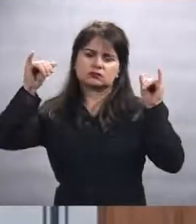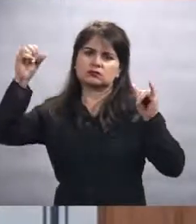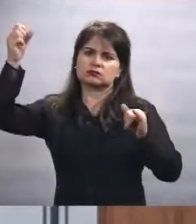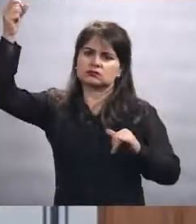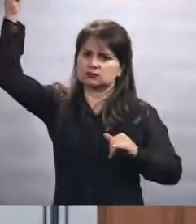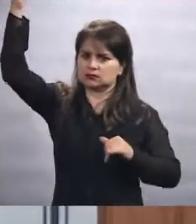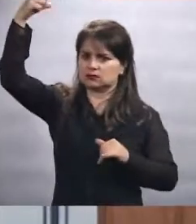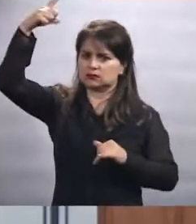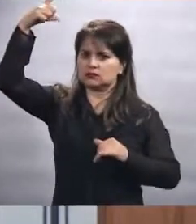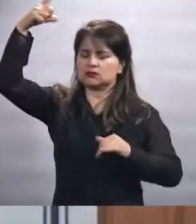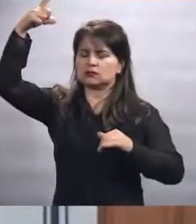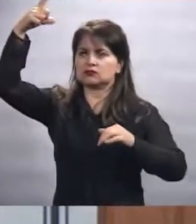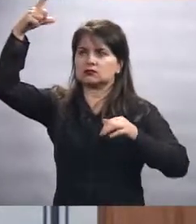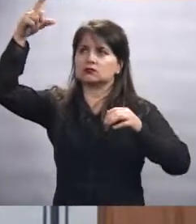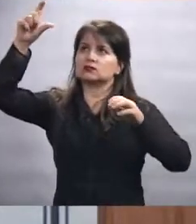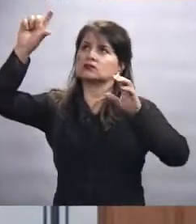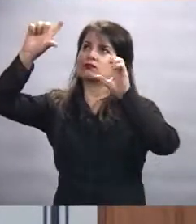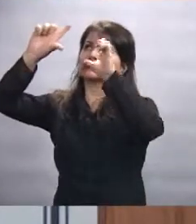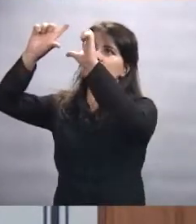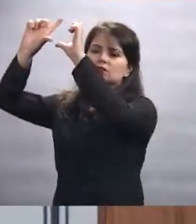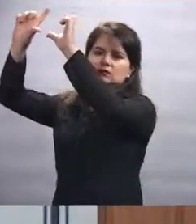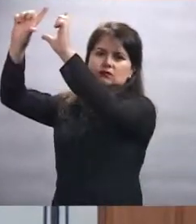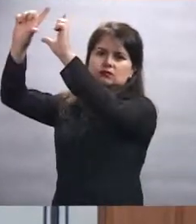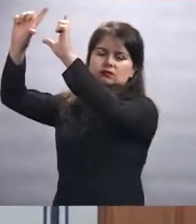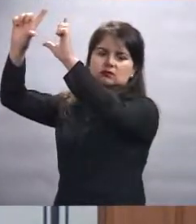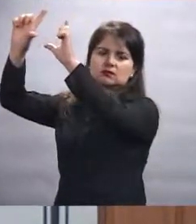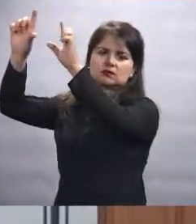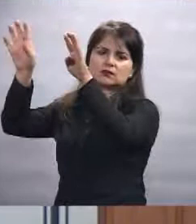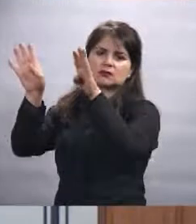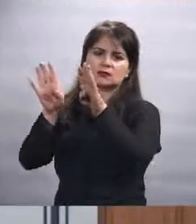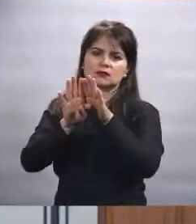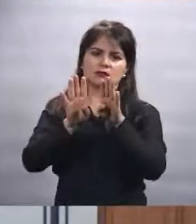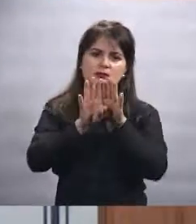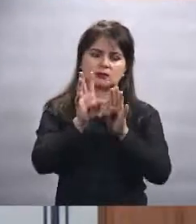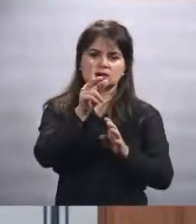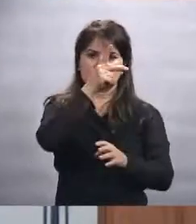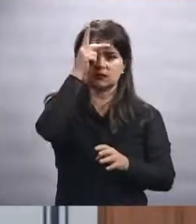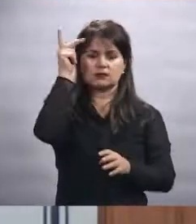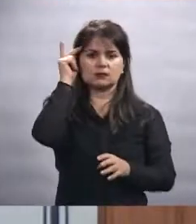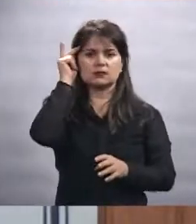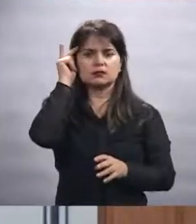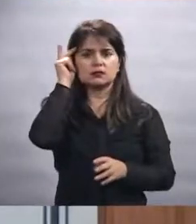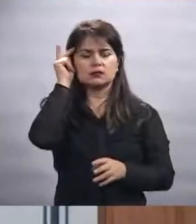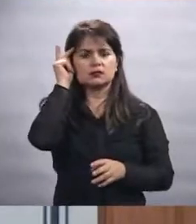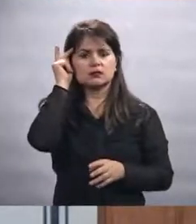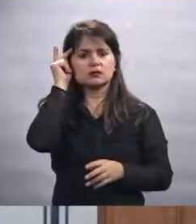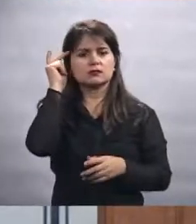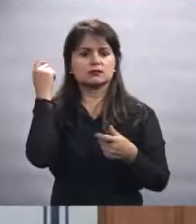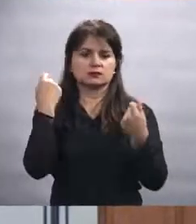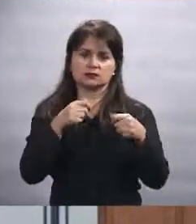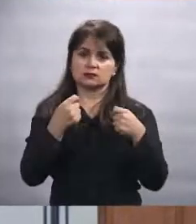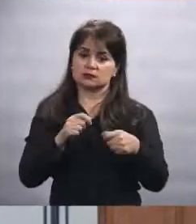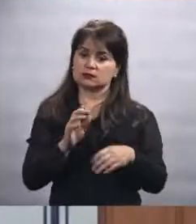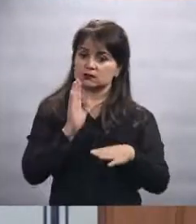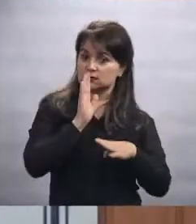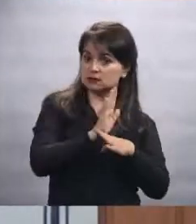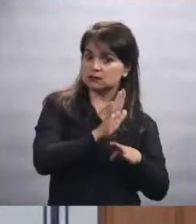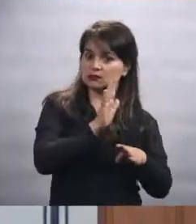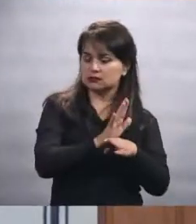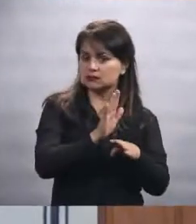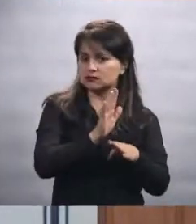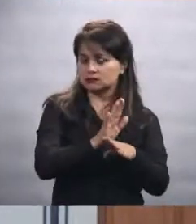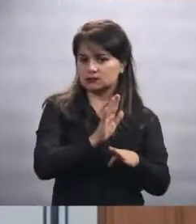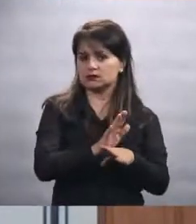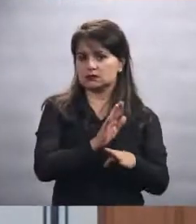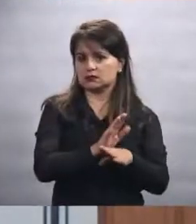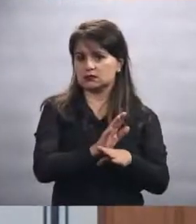energia térmica. São ações, muitos moradores, muitas pessoas estão investindo nisso, isso de